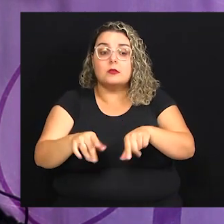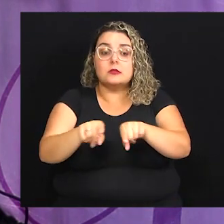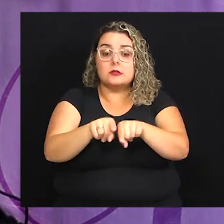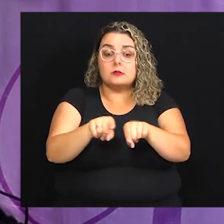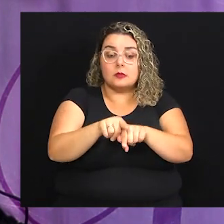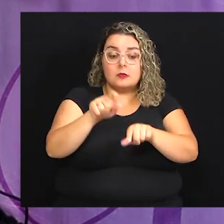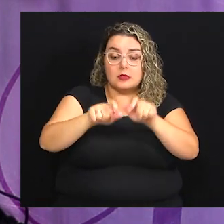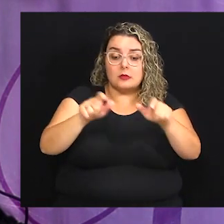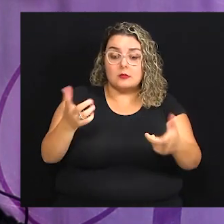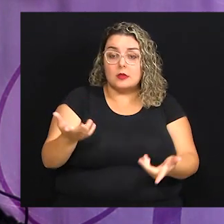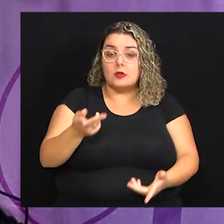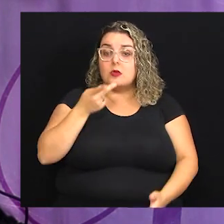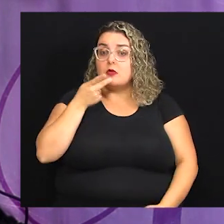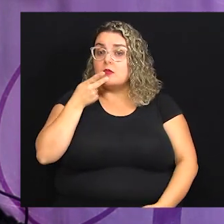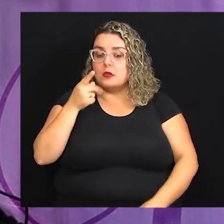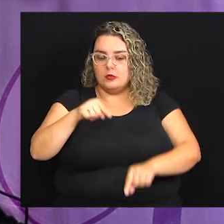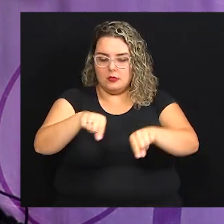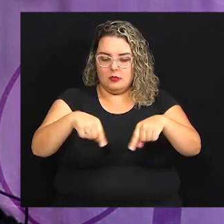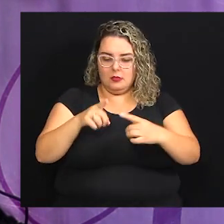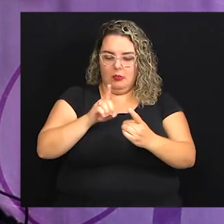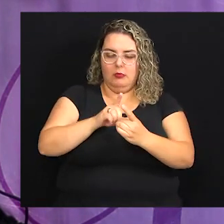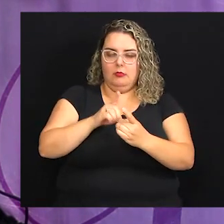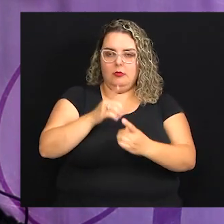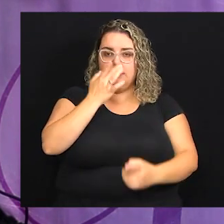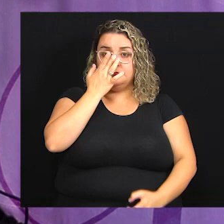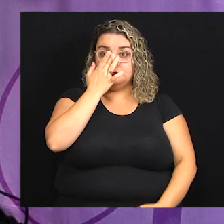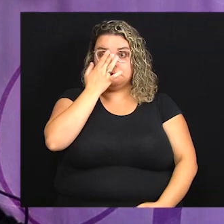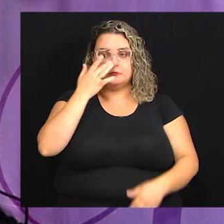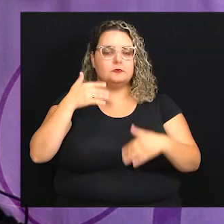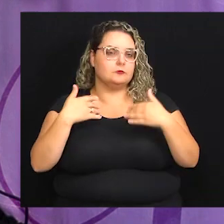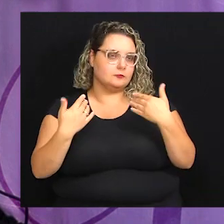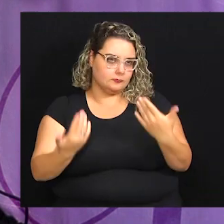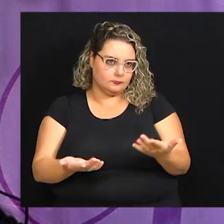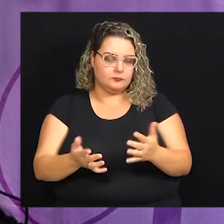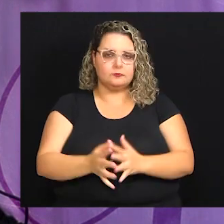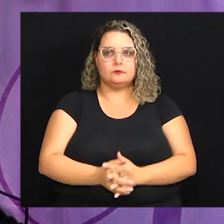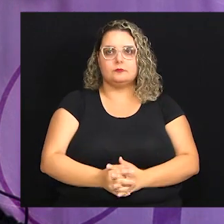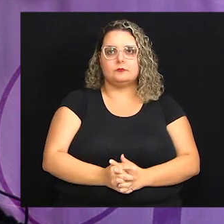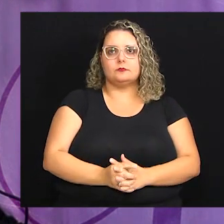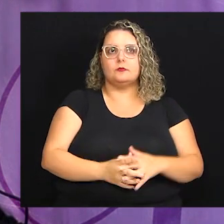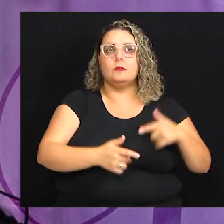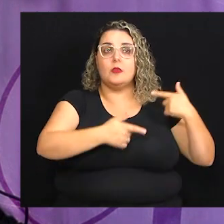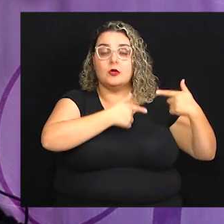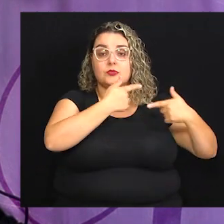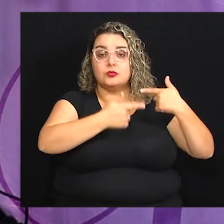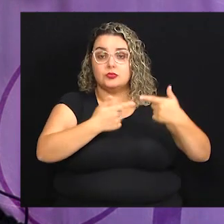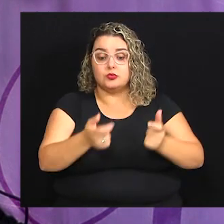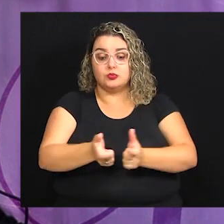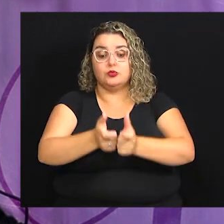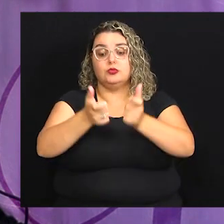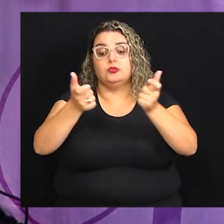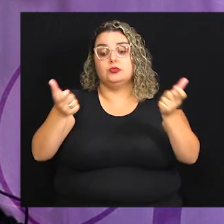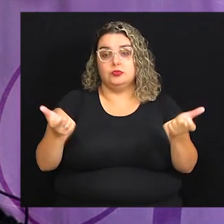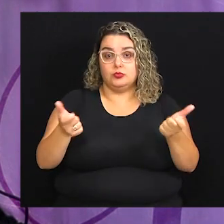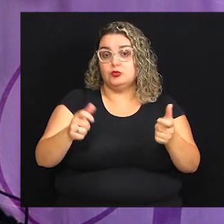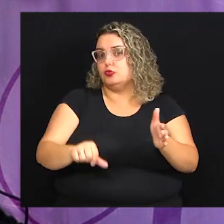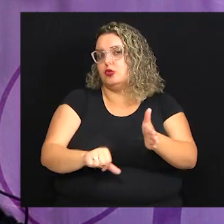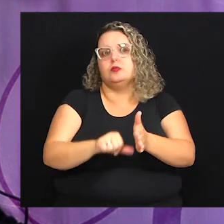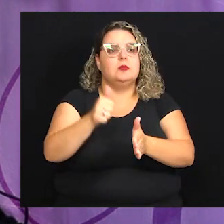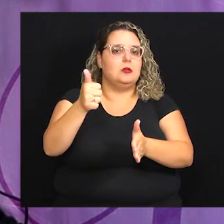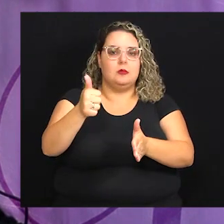pacientes, quanto por aqueles que relatam aí no consultório? Sim, vamos lá. Dos clássicos, os grandes,